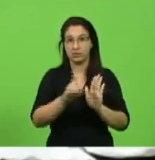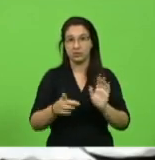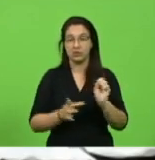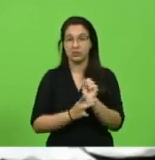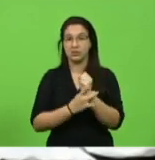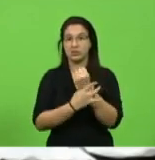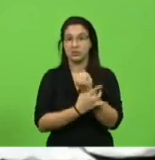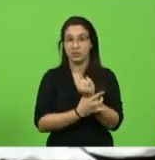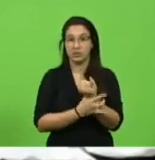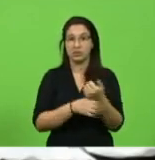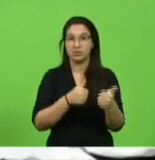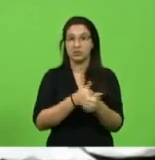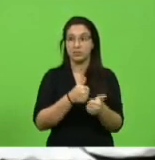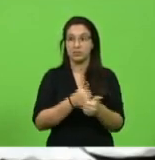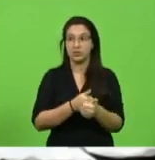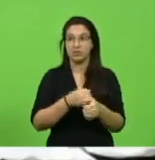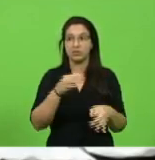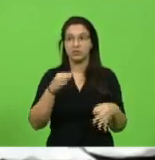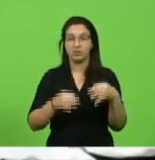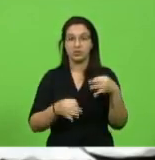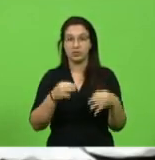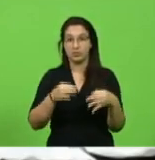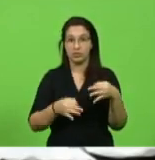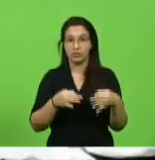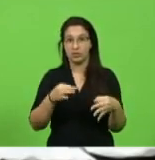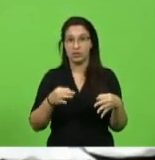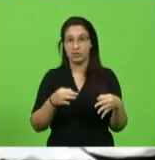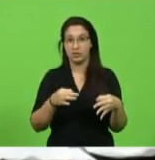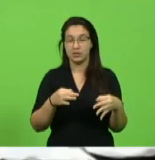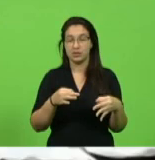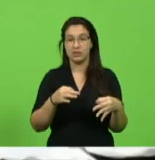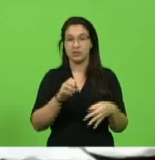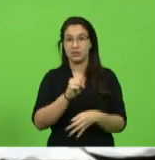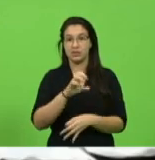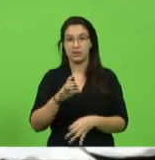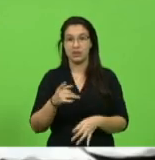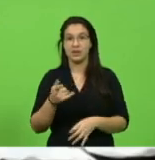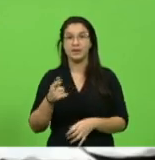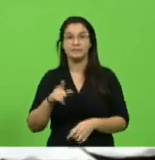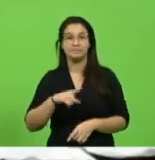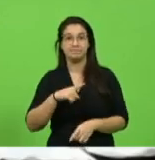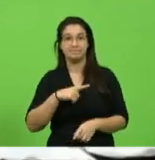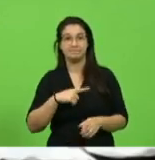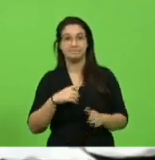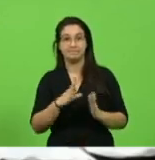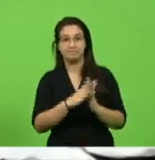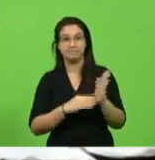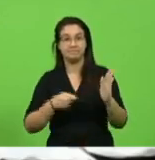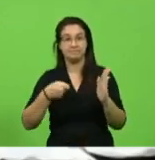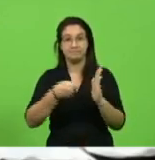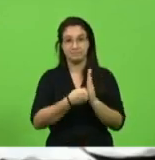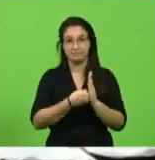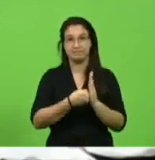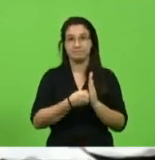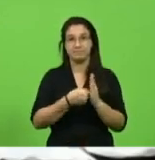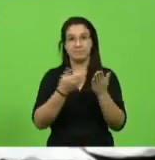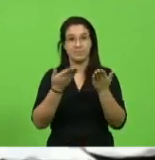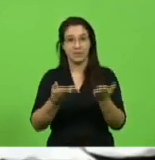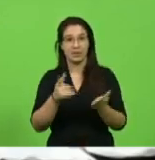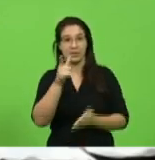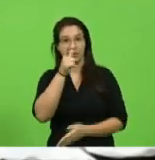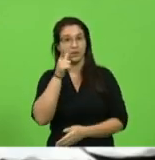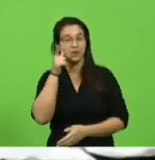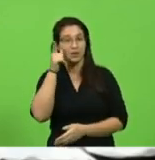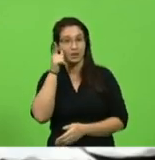de Justiça de Santa Catarina, igualmente impetrado por Sua Excelência o deputado Laércio Schuster, com o mesmo objeto